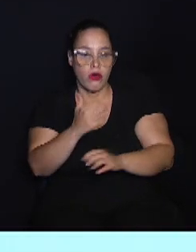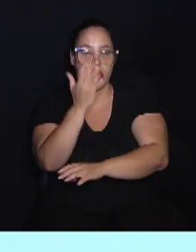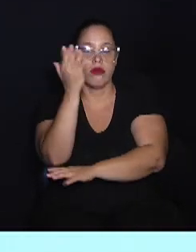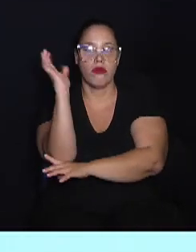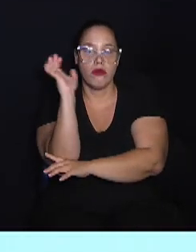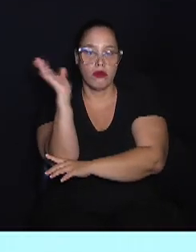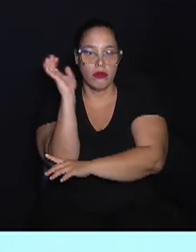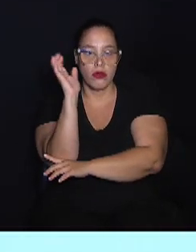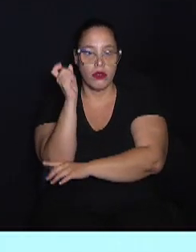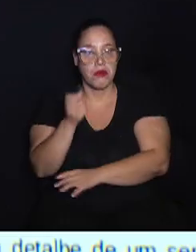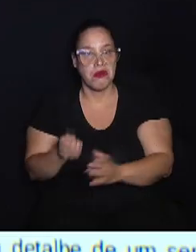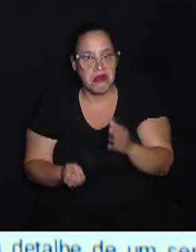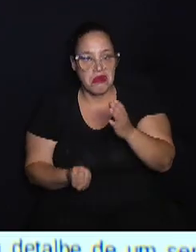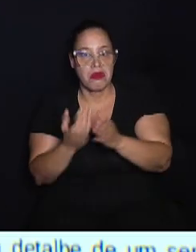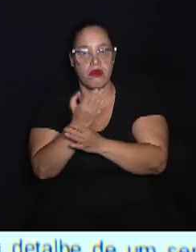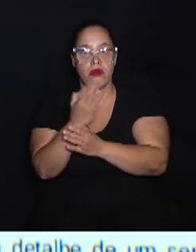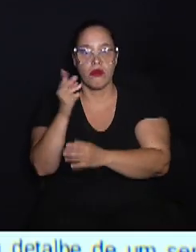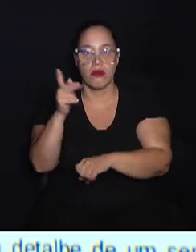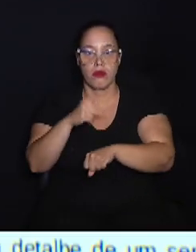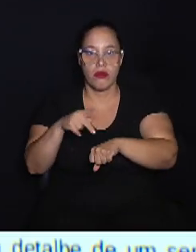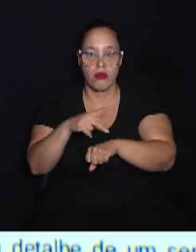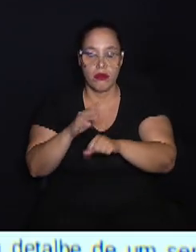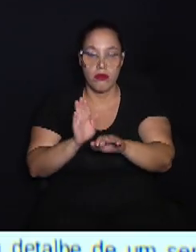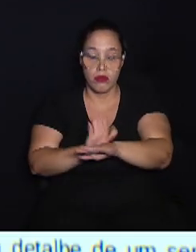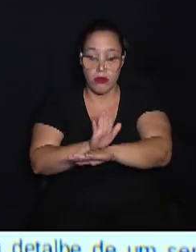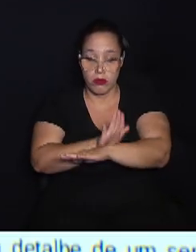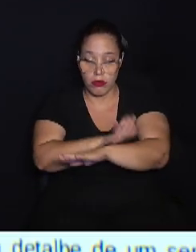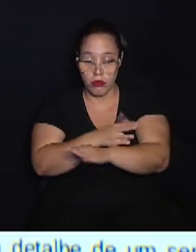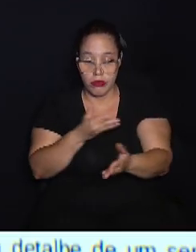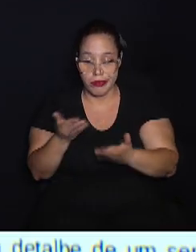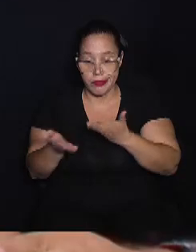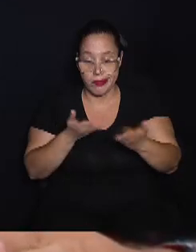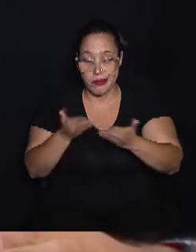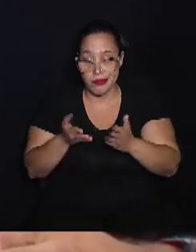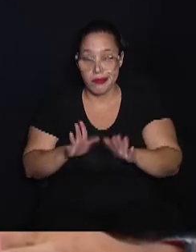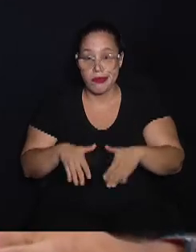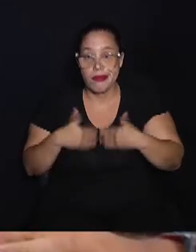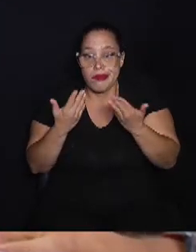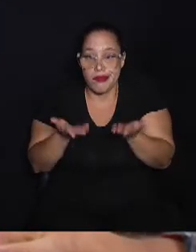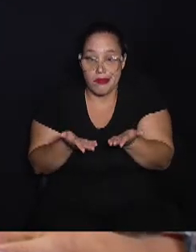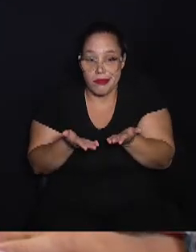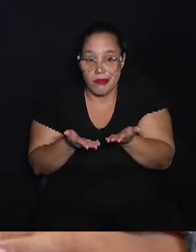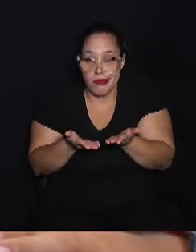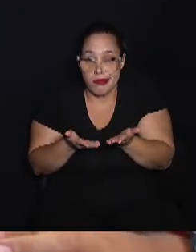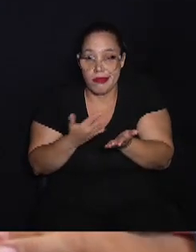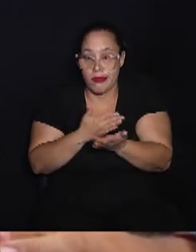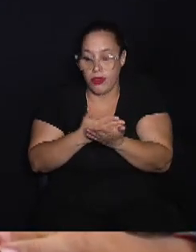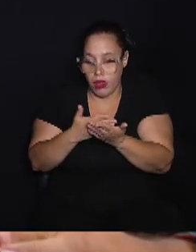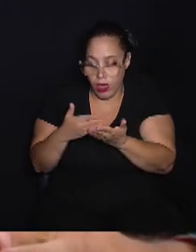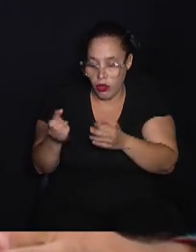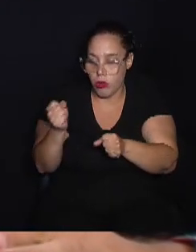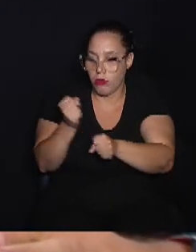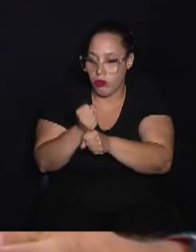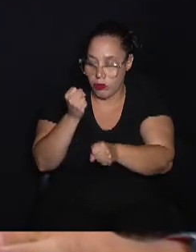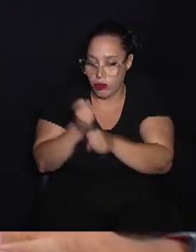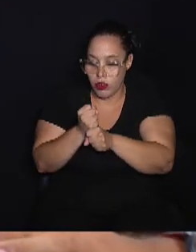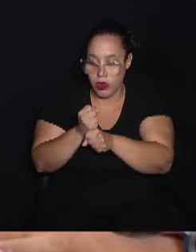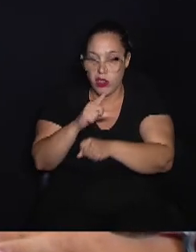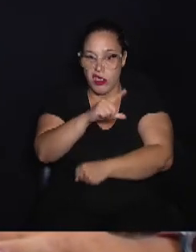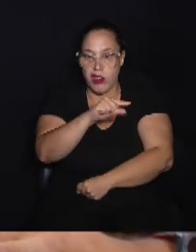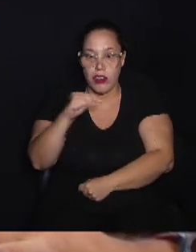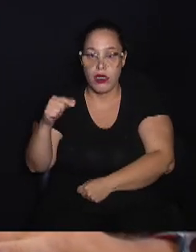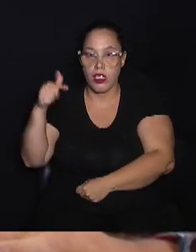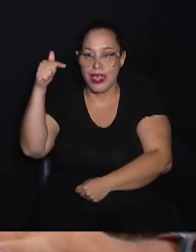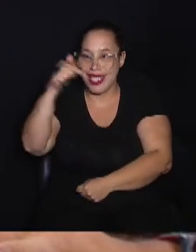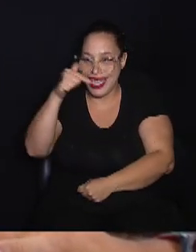método Pioneiro no país que vai auxiliar no manejo das Árvores mas desde o começo desse ano nós saímos de sete